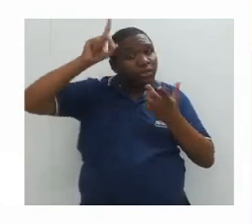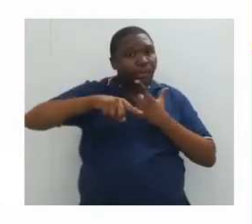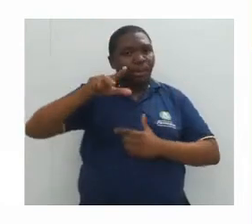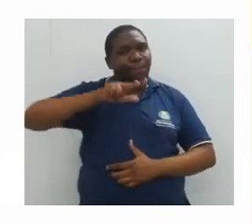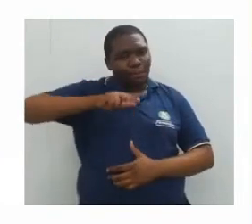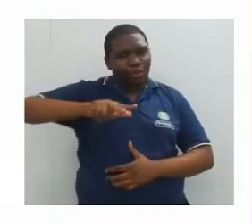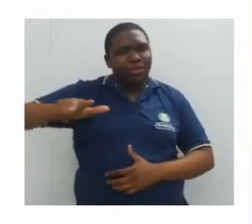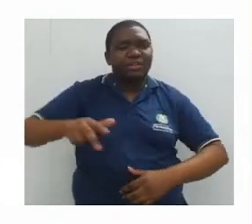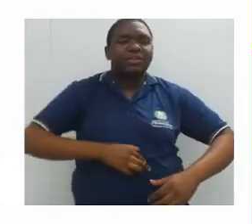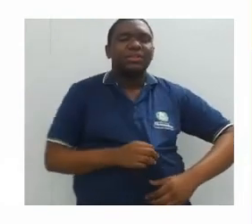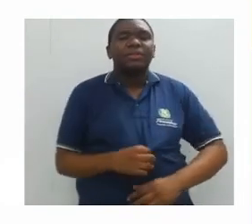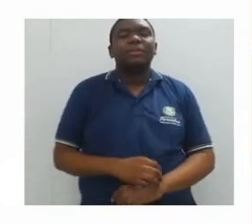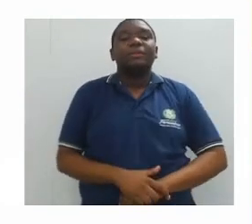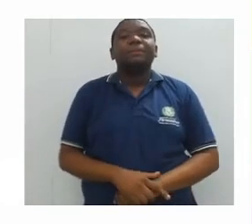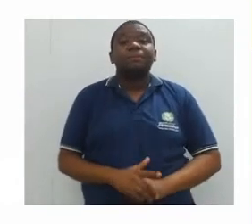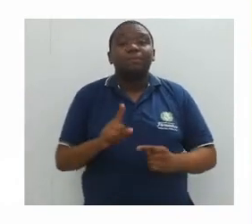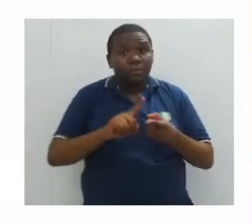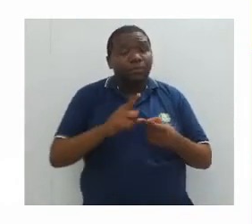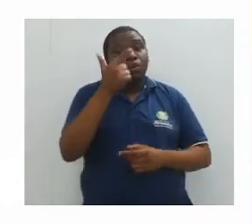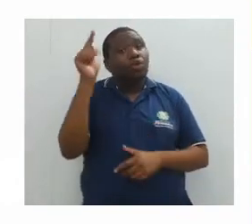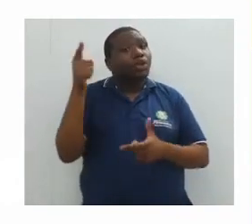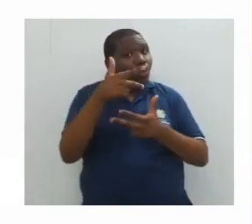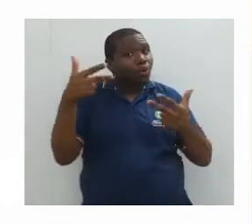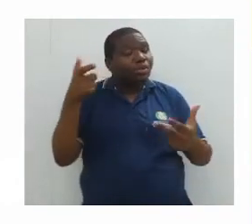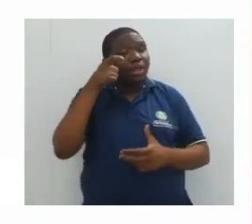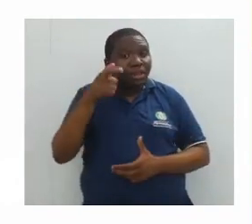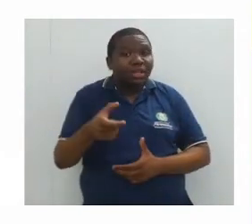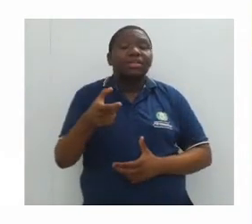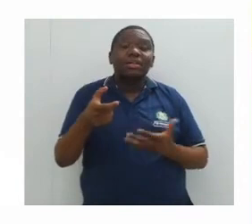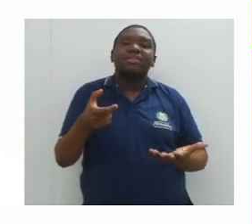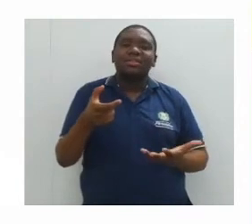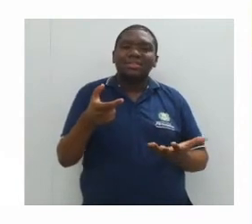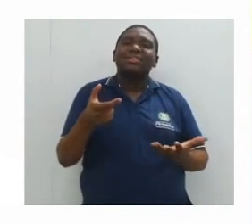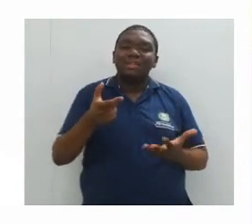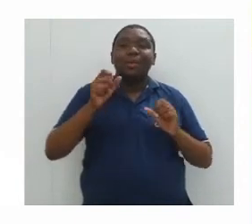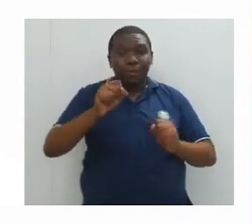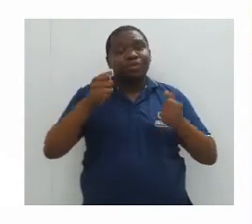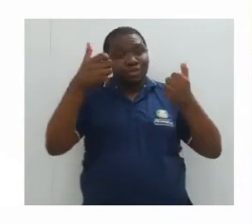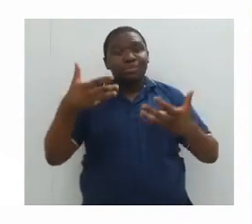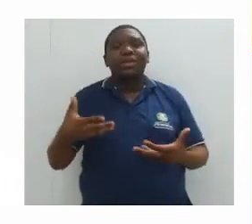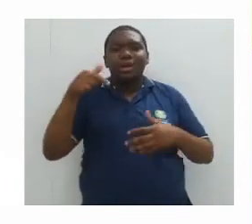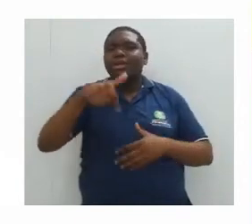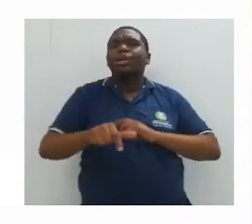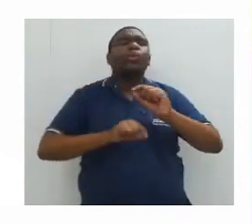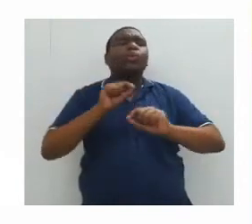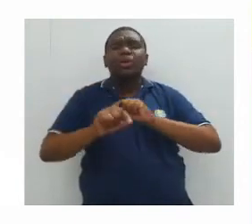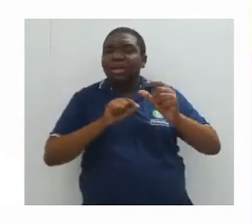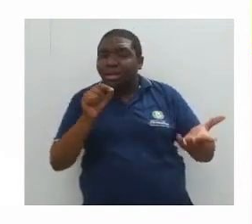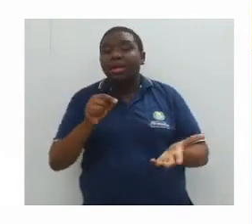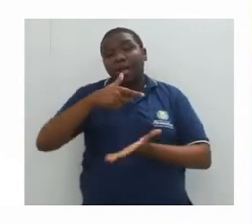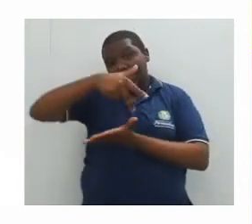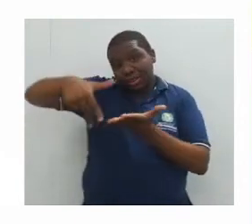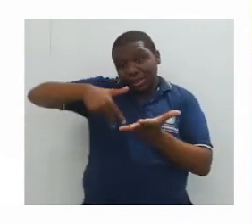portugueses. Outra questão interessante, gente, dos caboclinhos, que a gente pode falar aqui, é justamente que eles